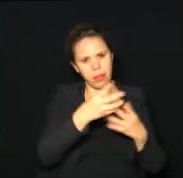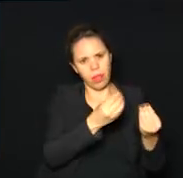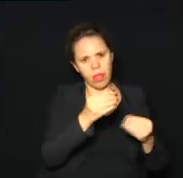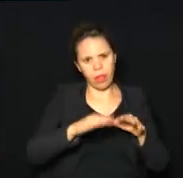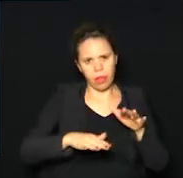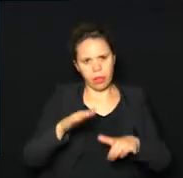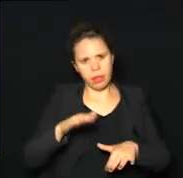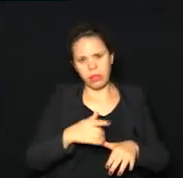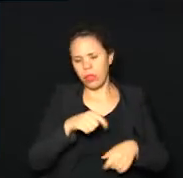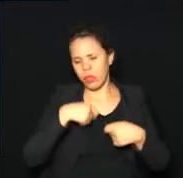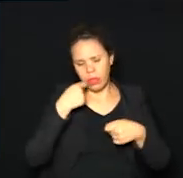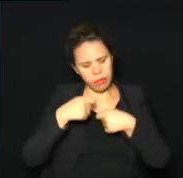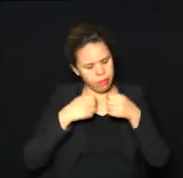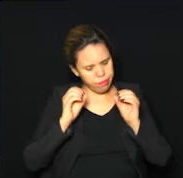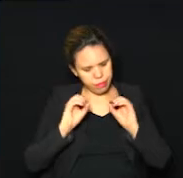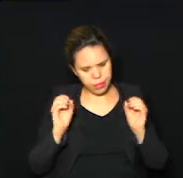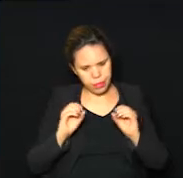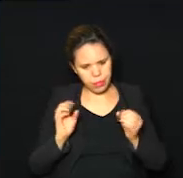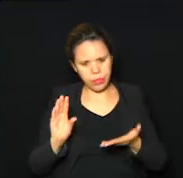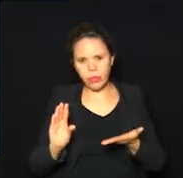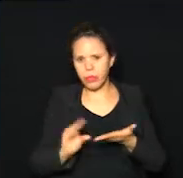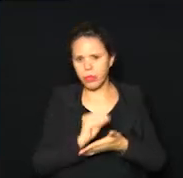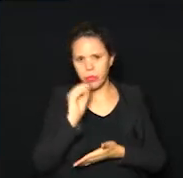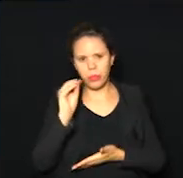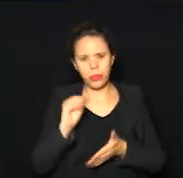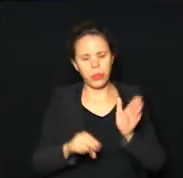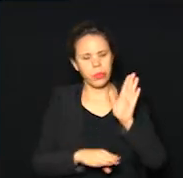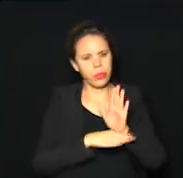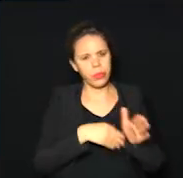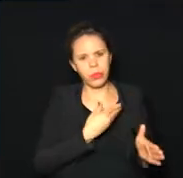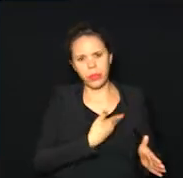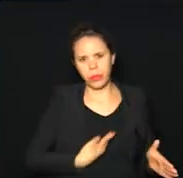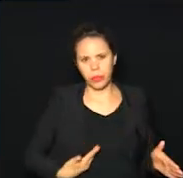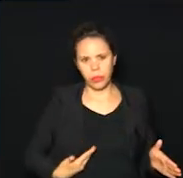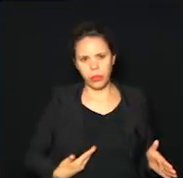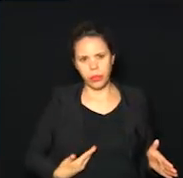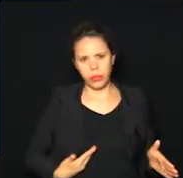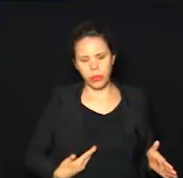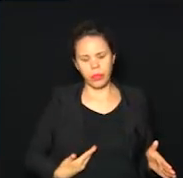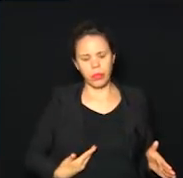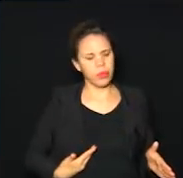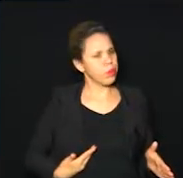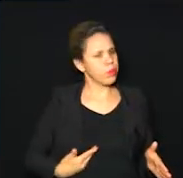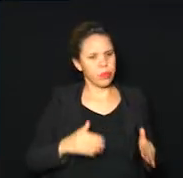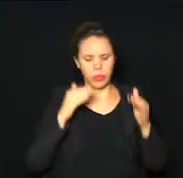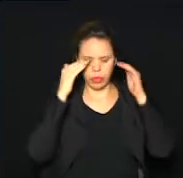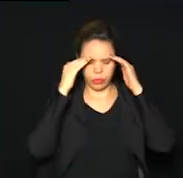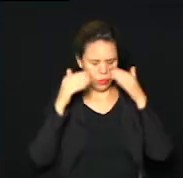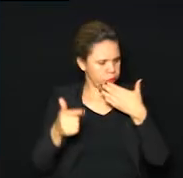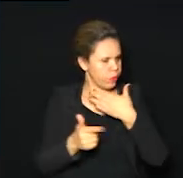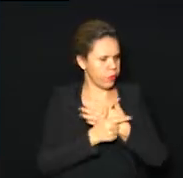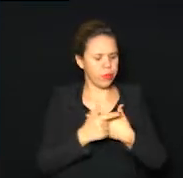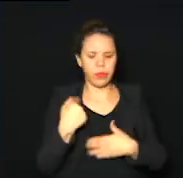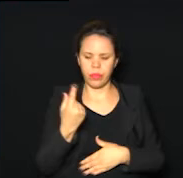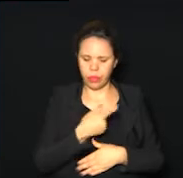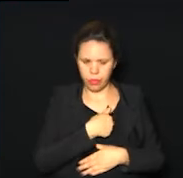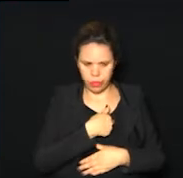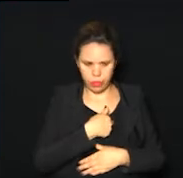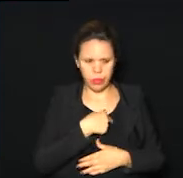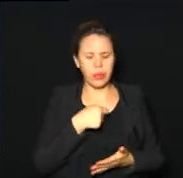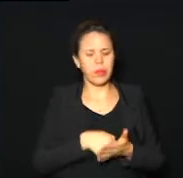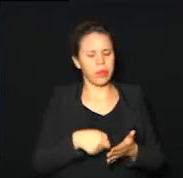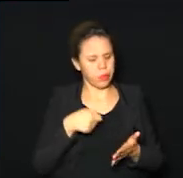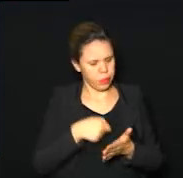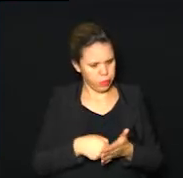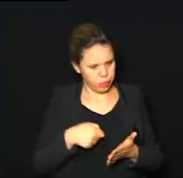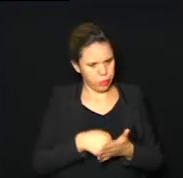vezes sem receber o auxílio do governo, o Estado não tem cumprido seu papel, então a gente tem cumprido